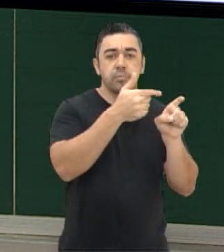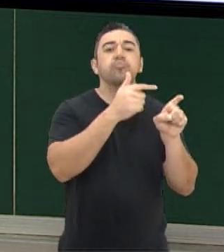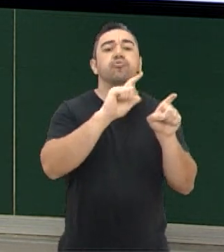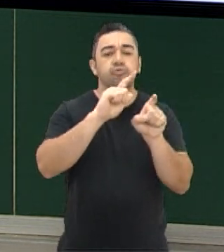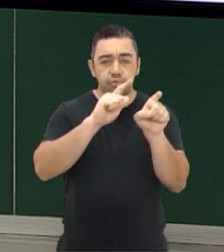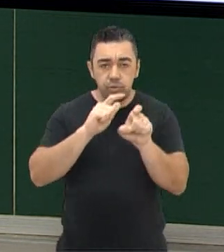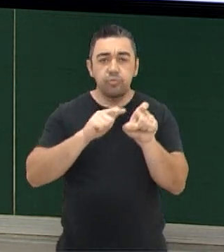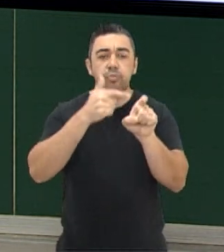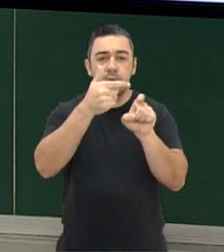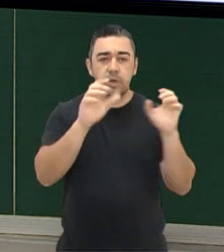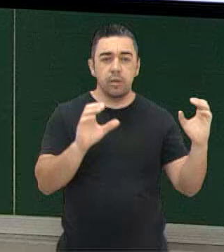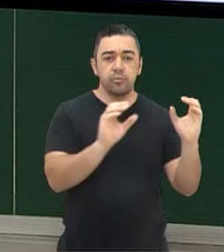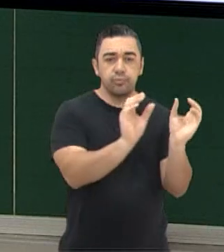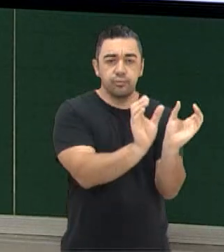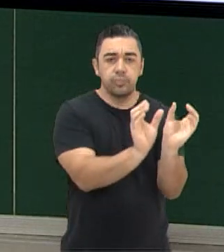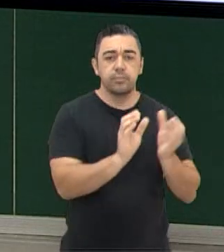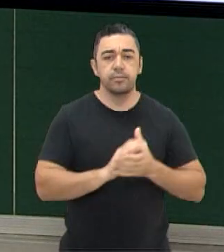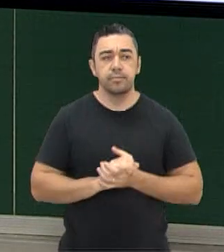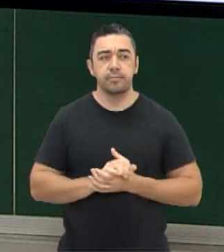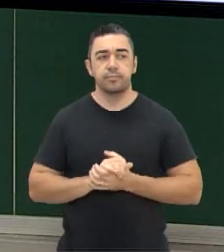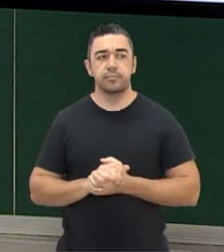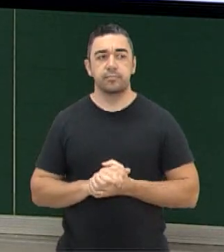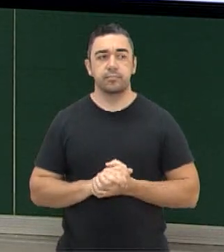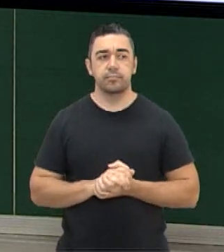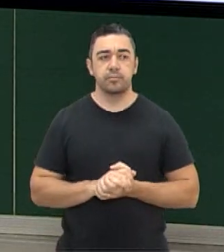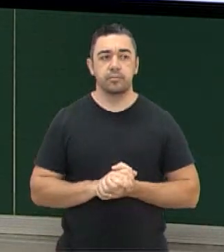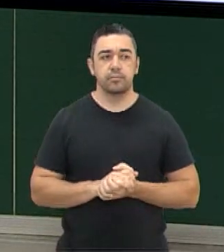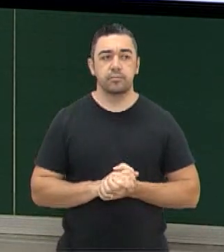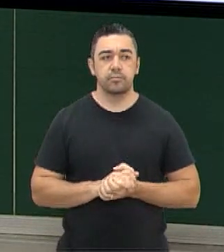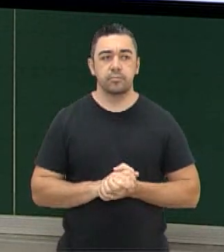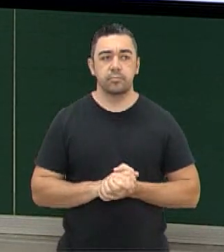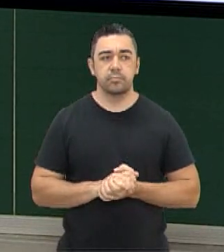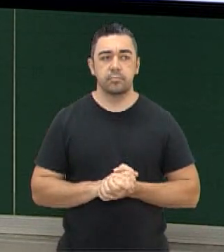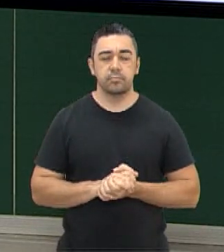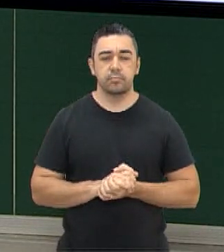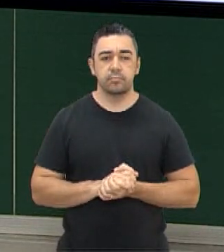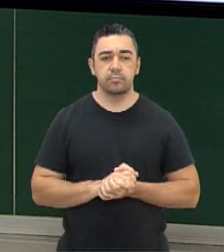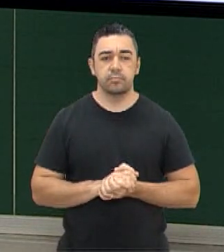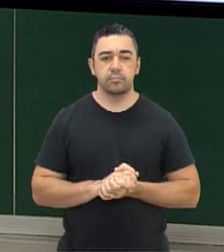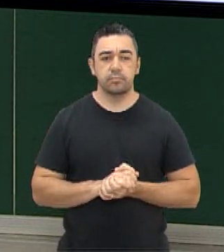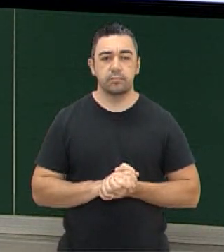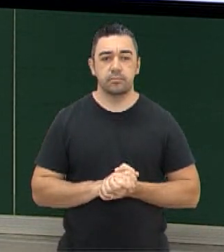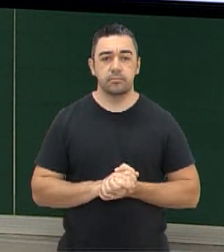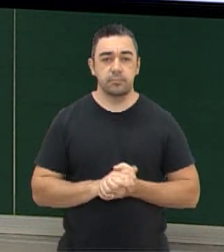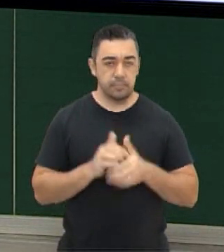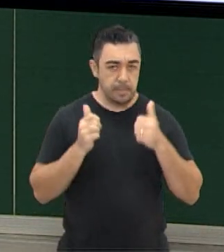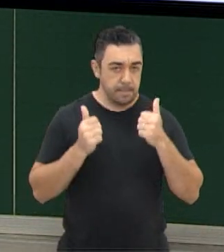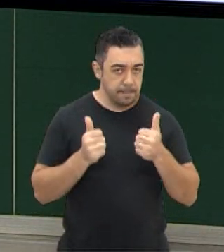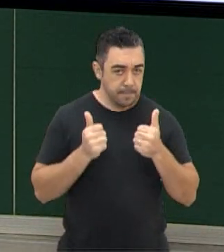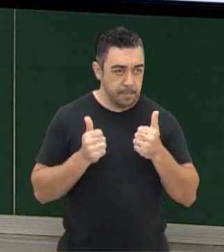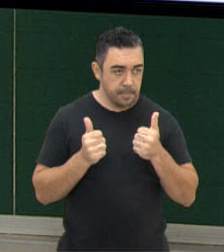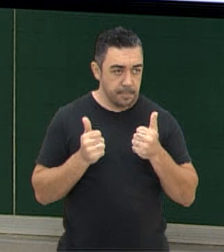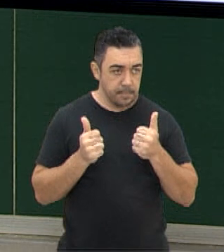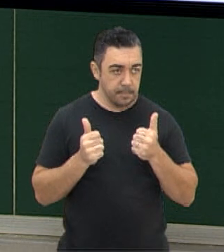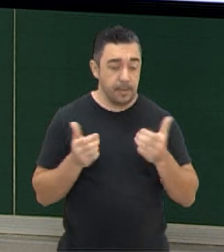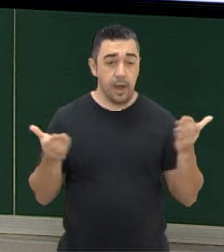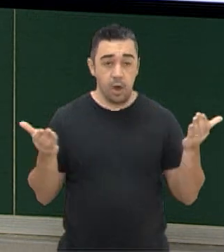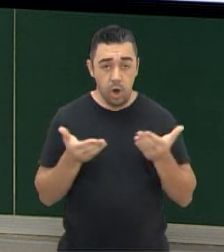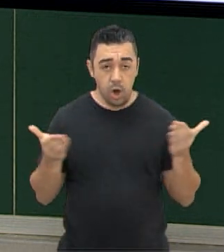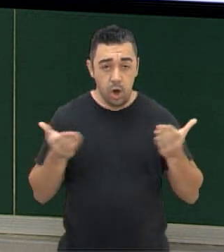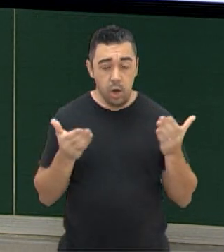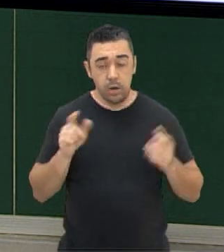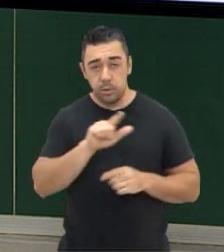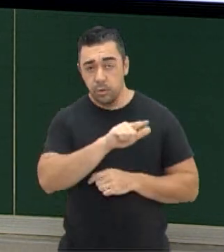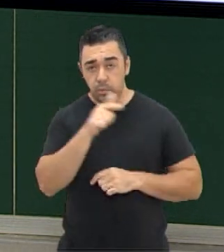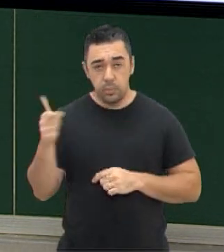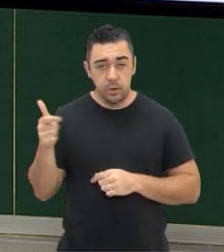Então, aqui, x ao quadrado com o menos 2x ao quadrado. Joia? Agora, eu